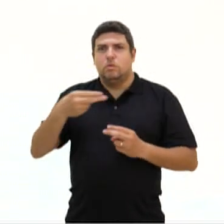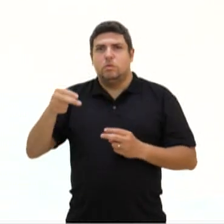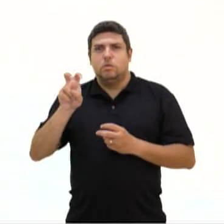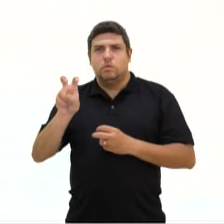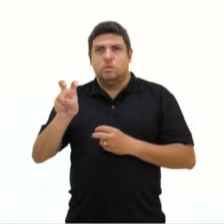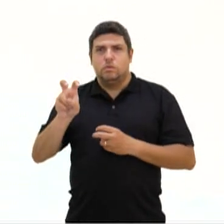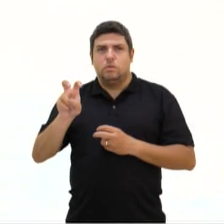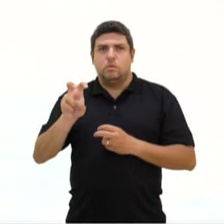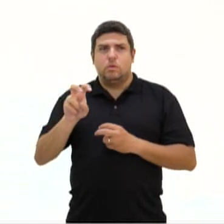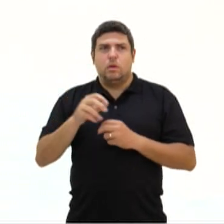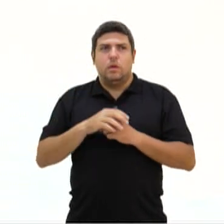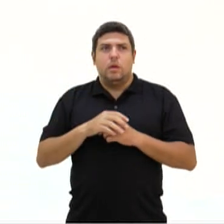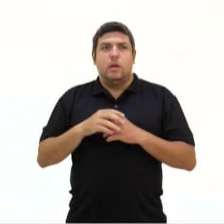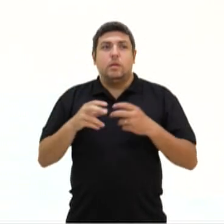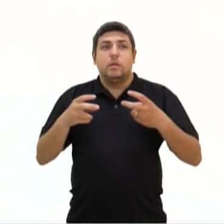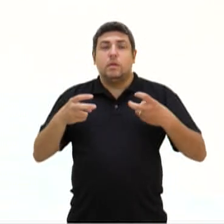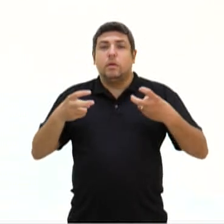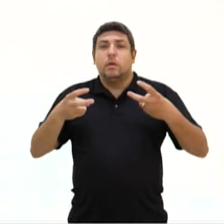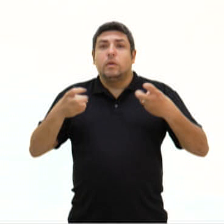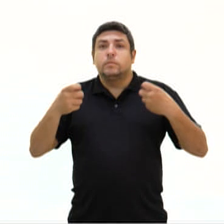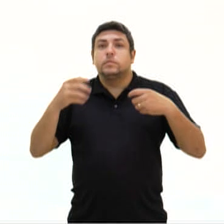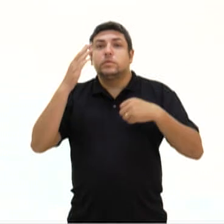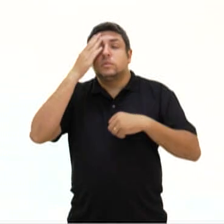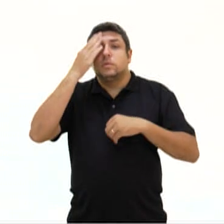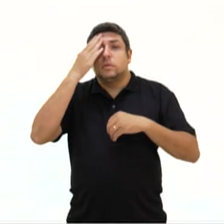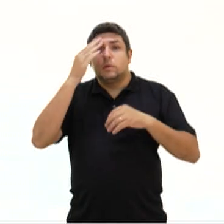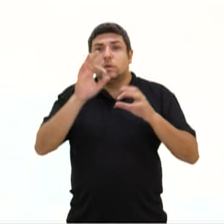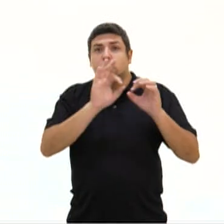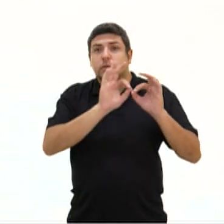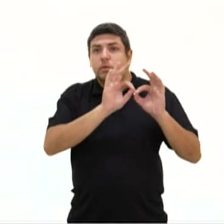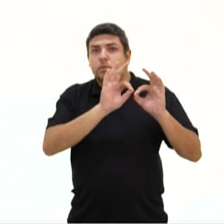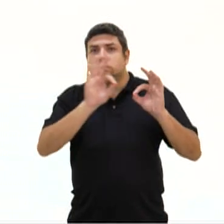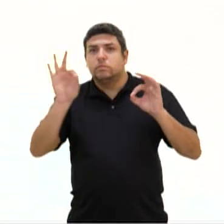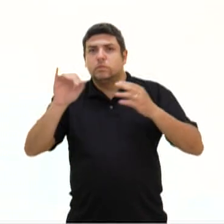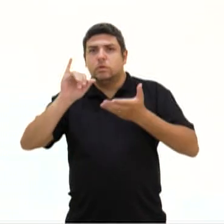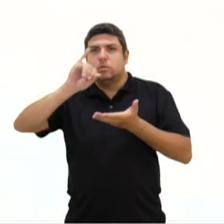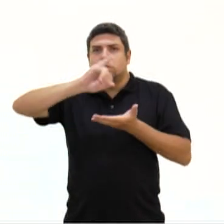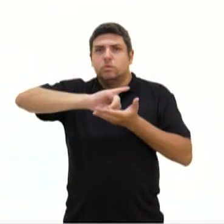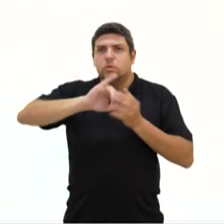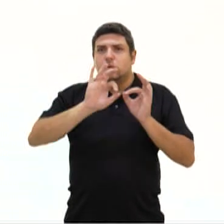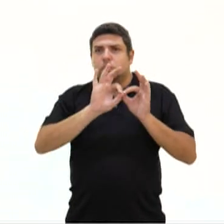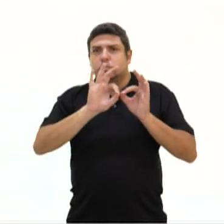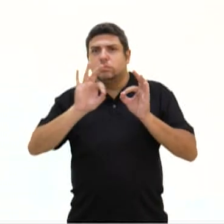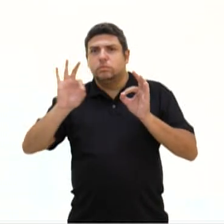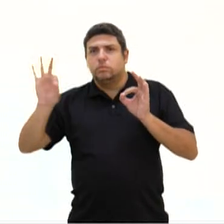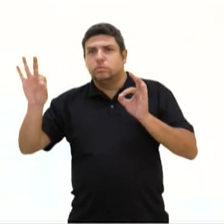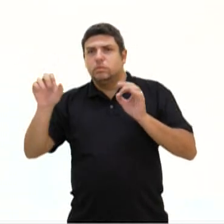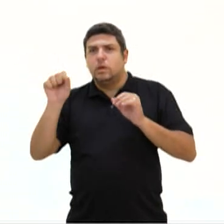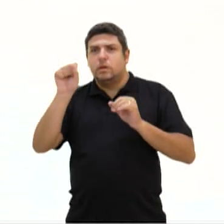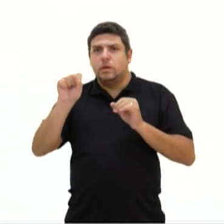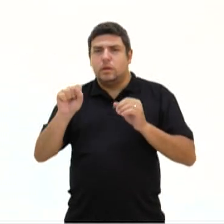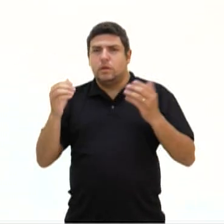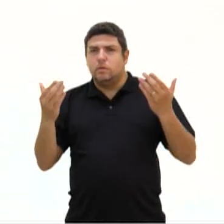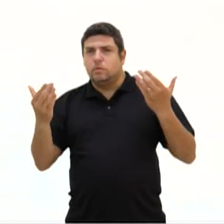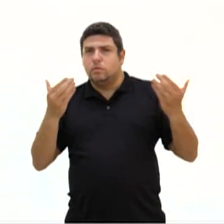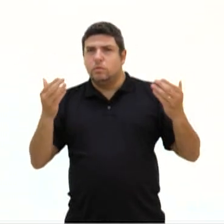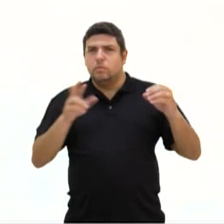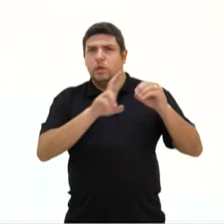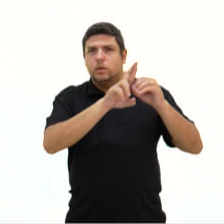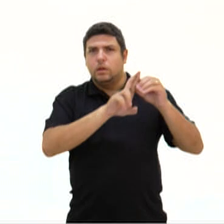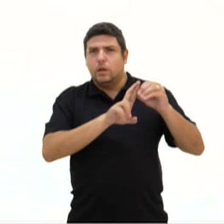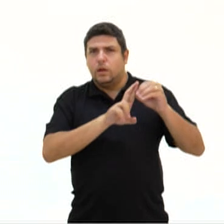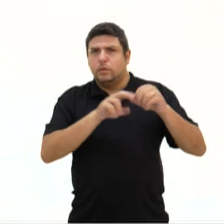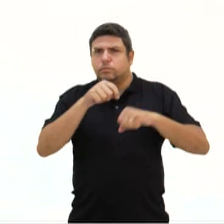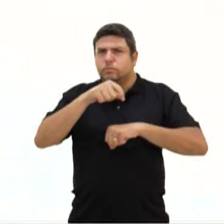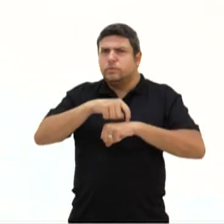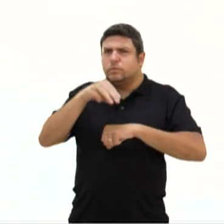solução, devemos verificar a distância do centro até a reta S e comparar com a medida do raio. Uns minutinhos para